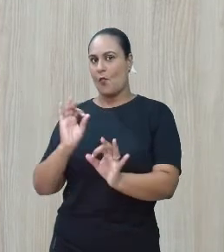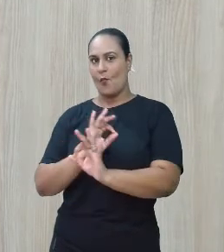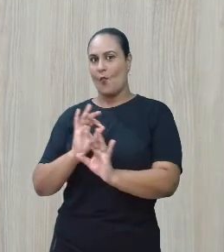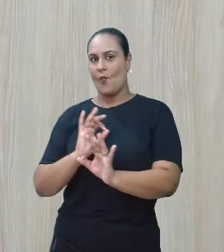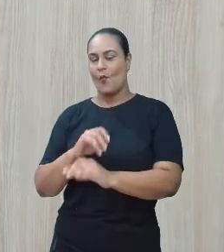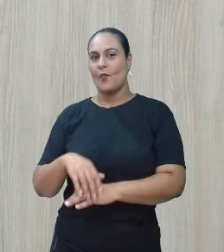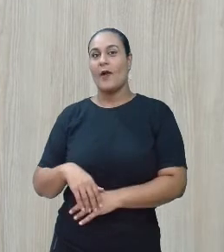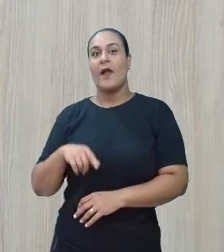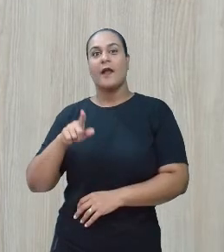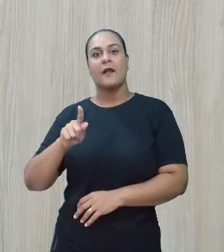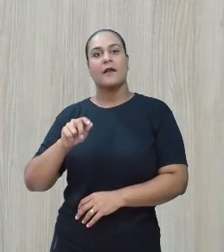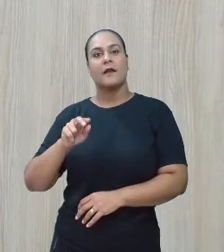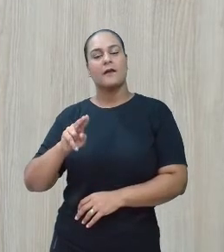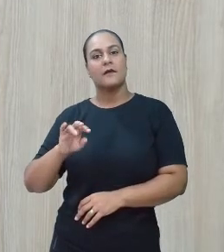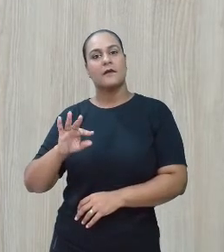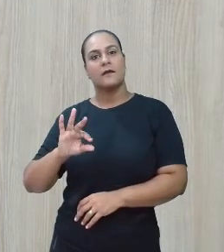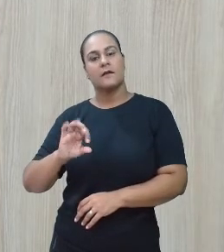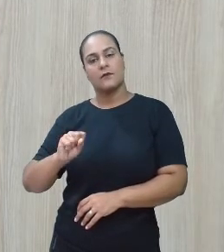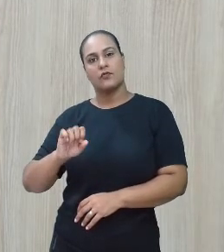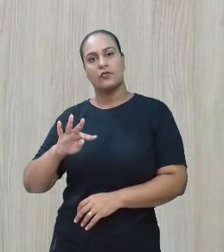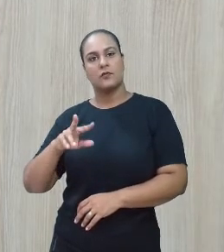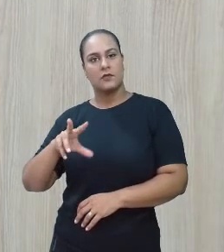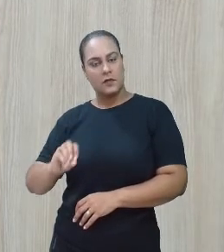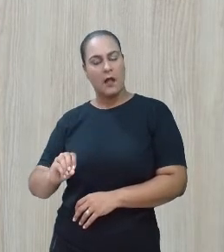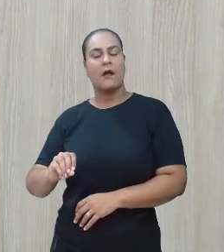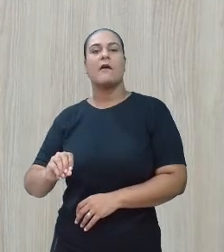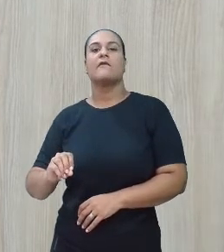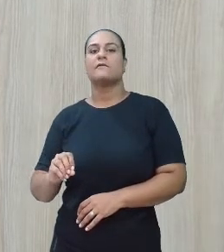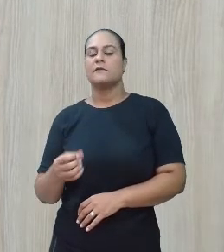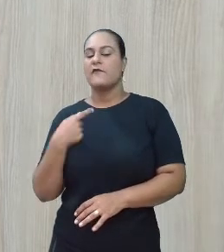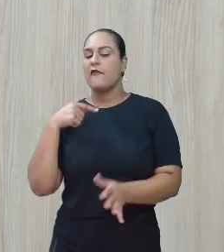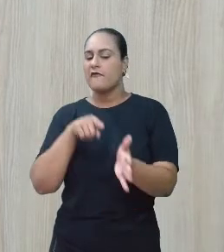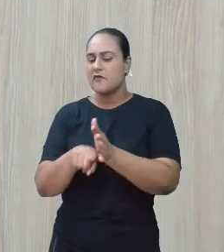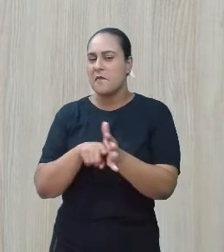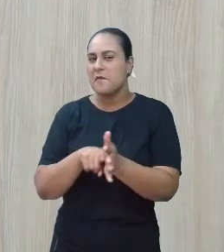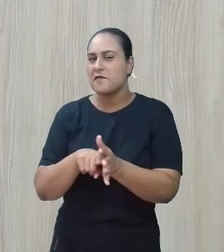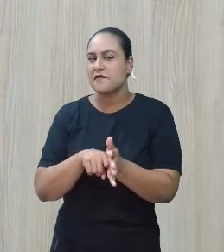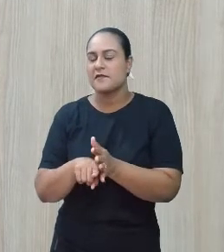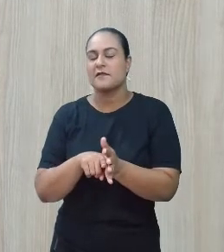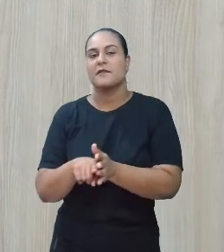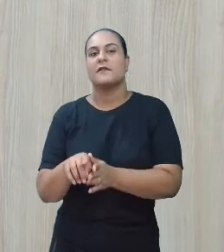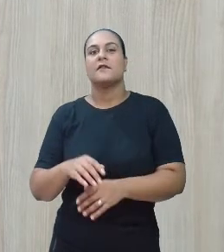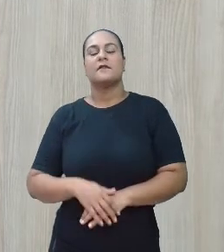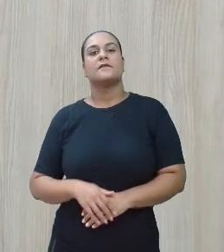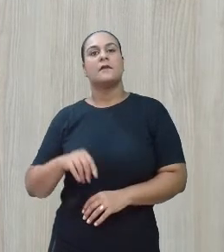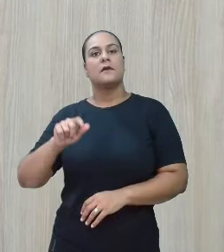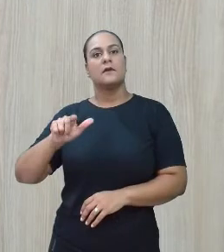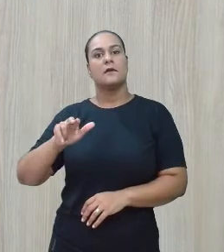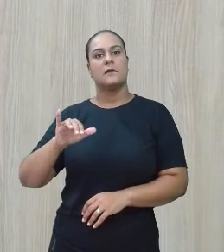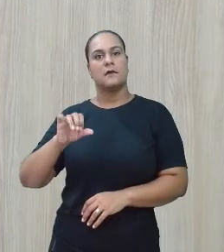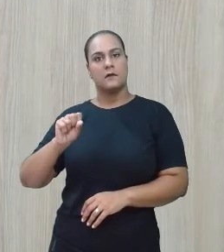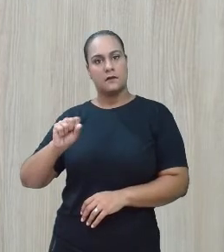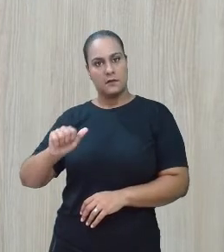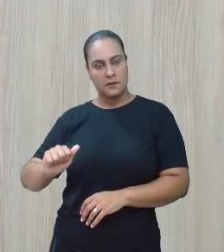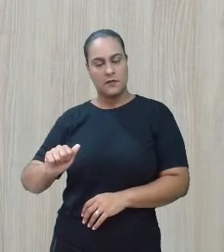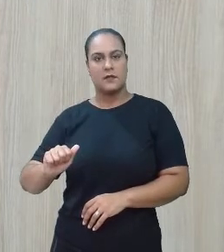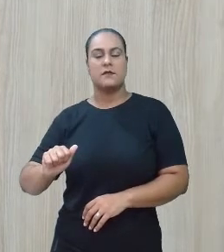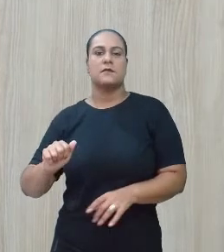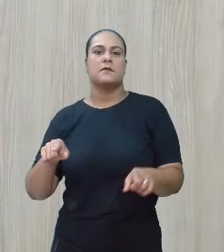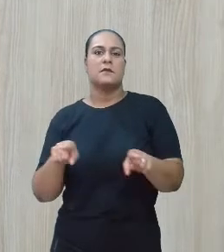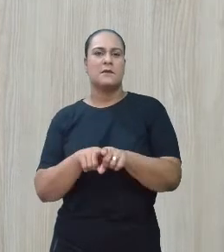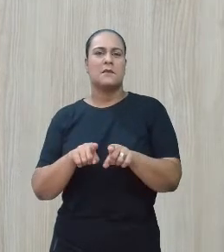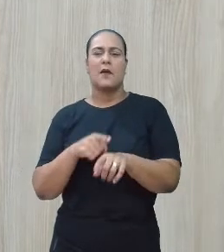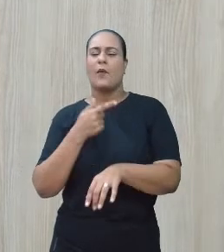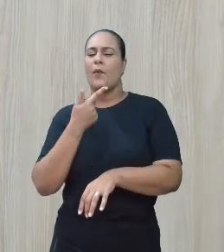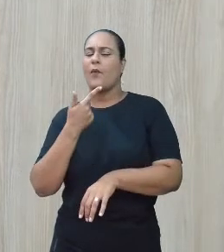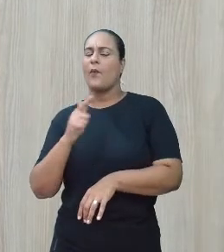uma pesquisa. Mas aí José está dando bom dia também, nós estamos recebendo Luísa, Andresa também, então